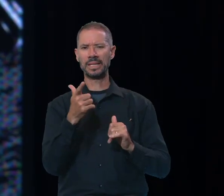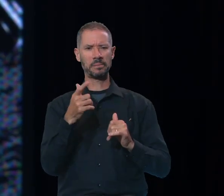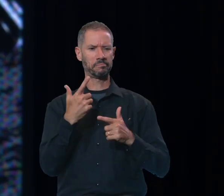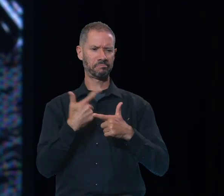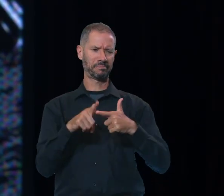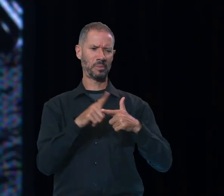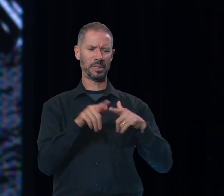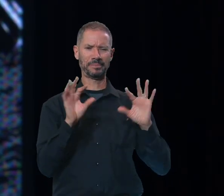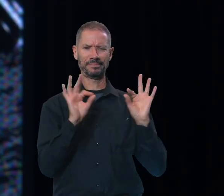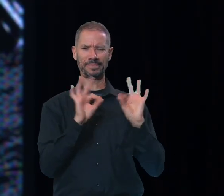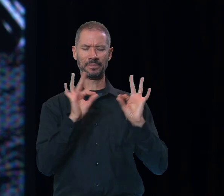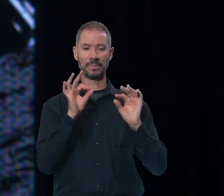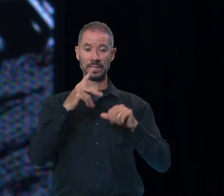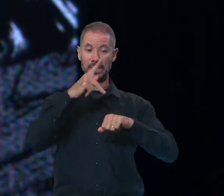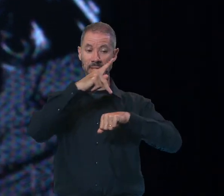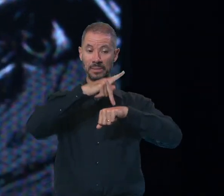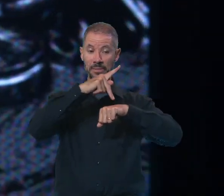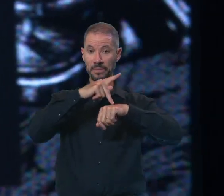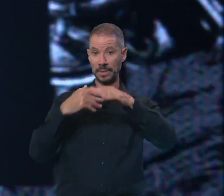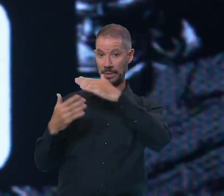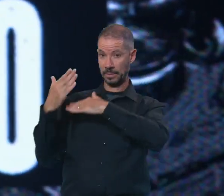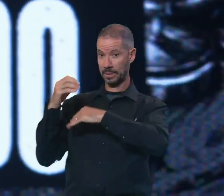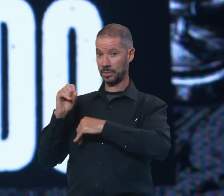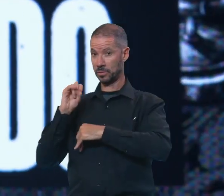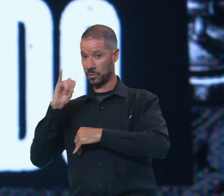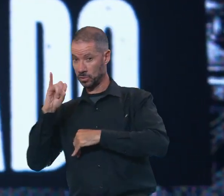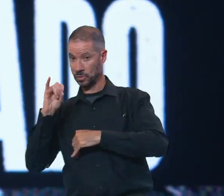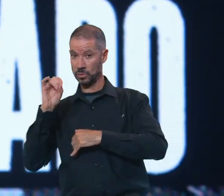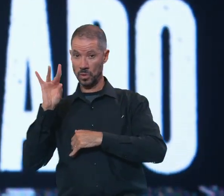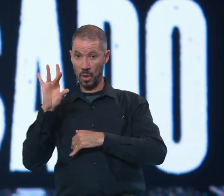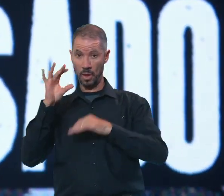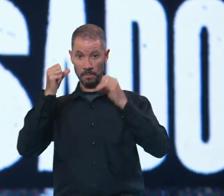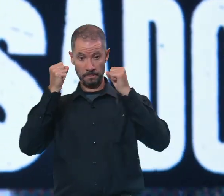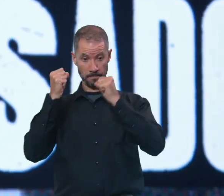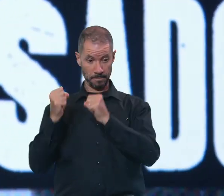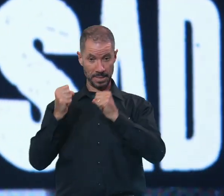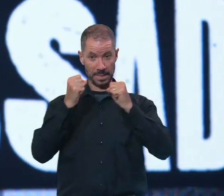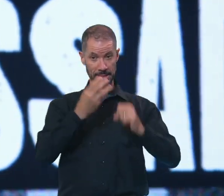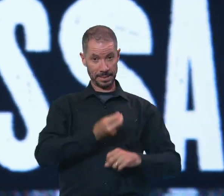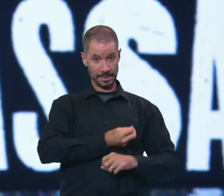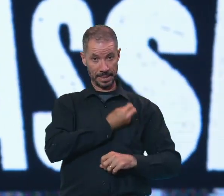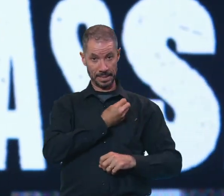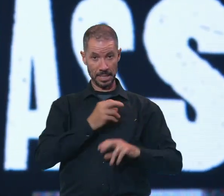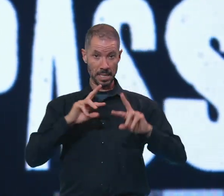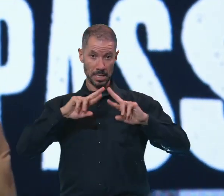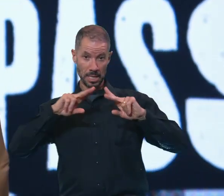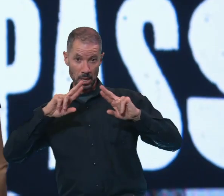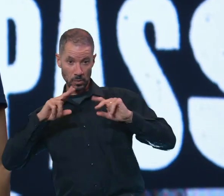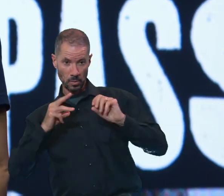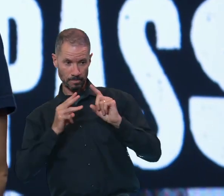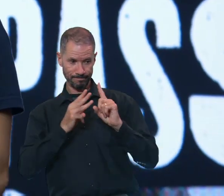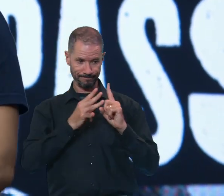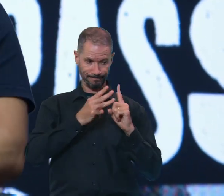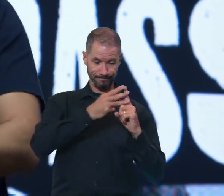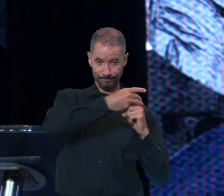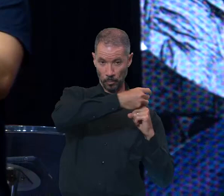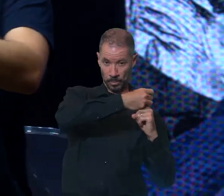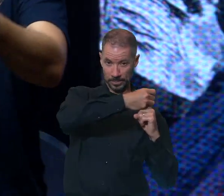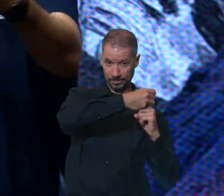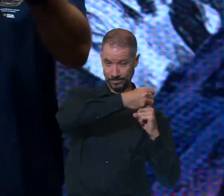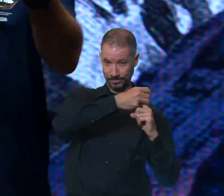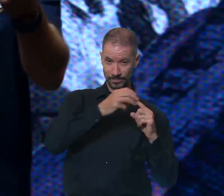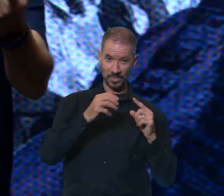nós. As pedras do passado só são pesadas na nossa vida quando elas não são públicas, quando elas não